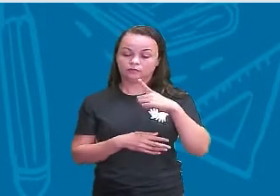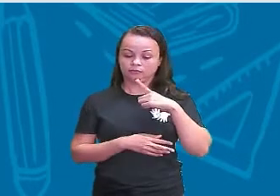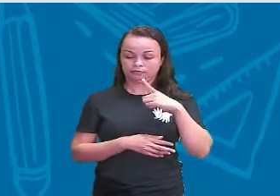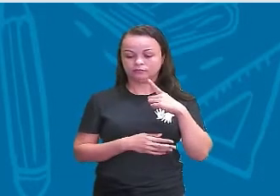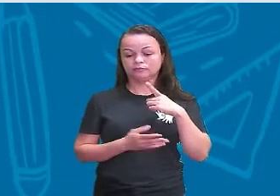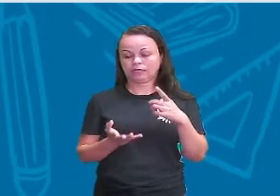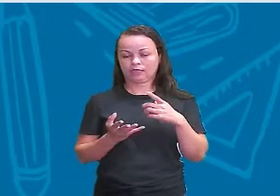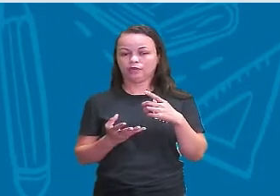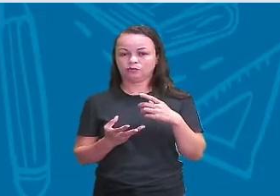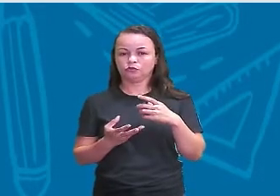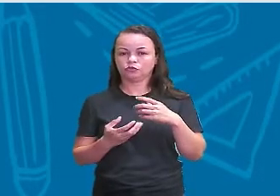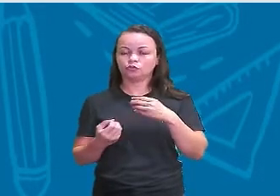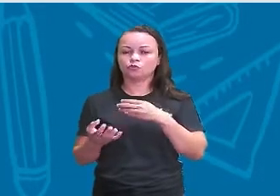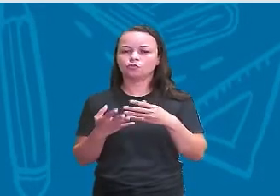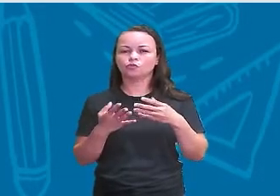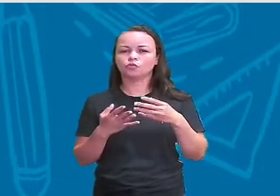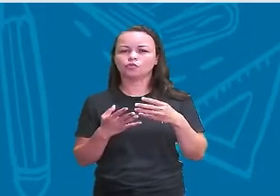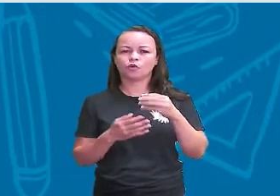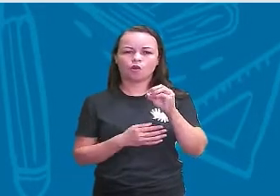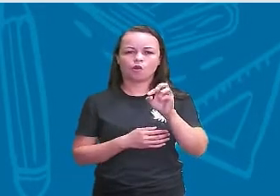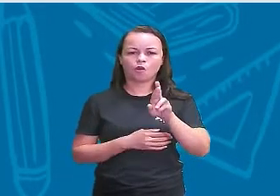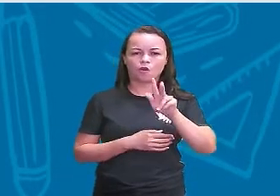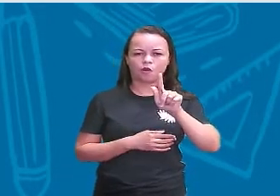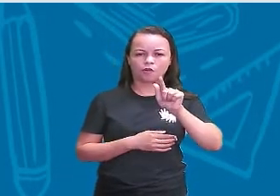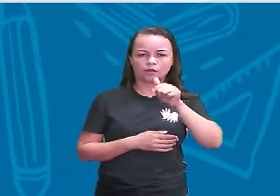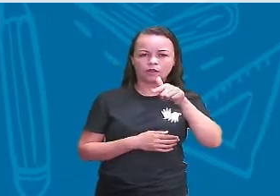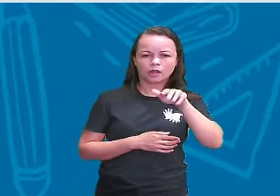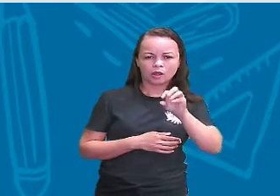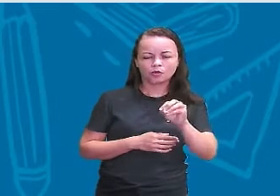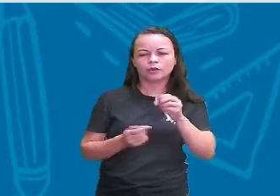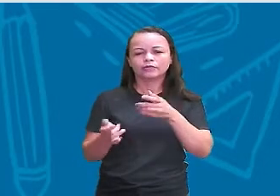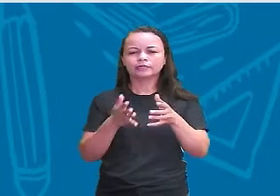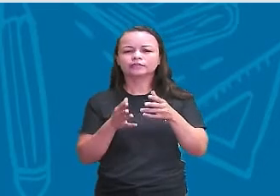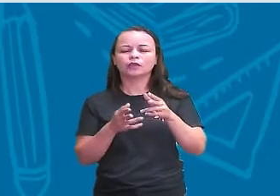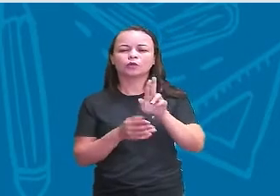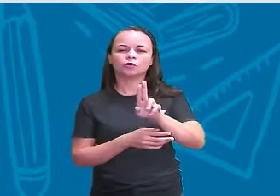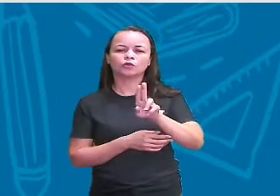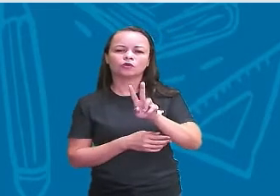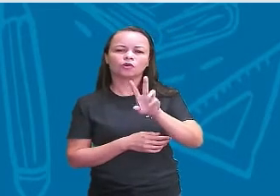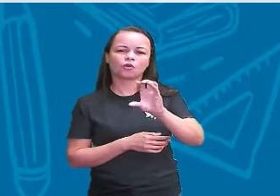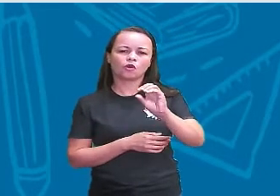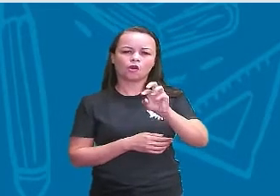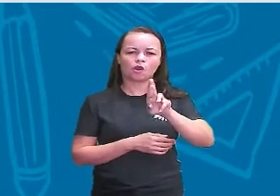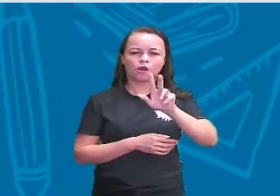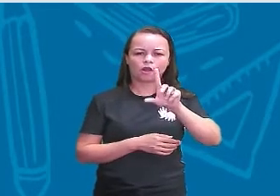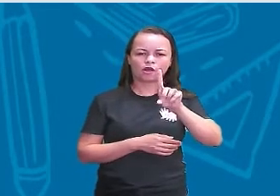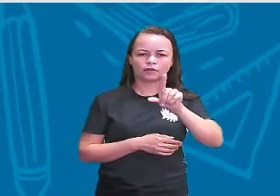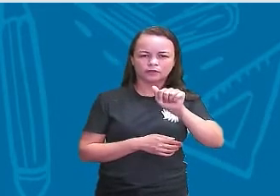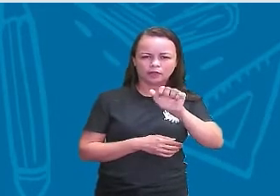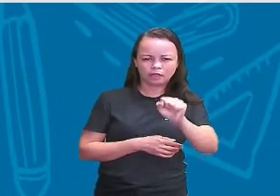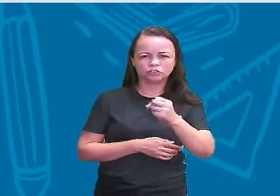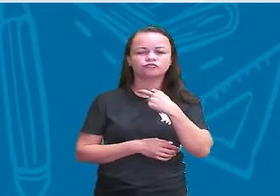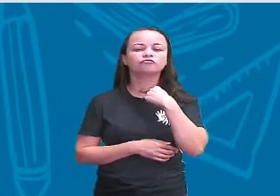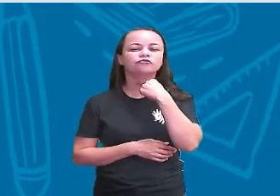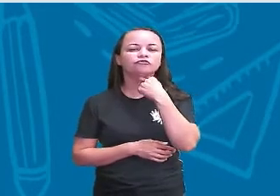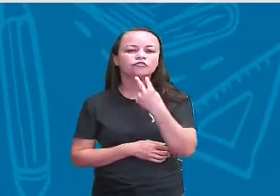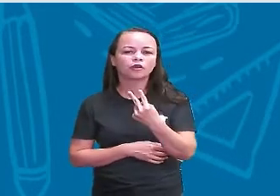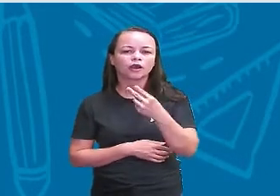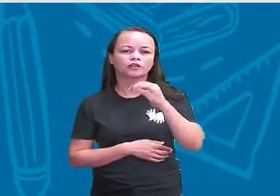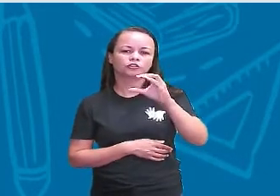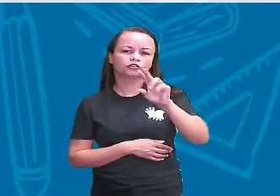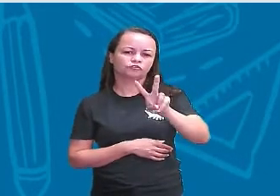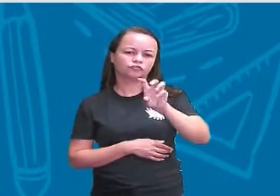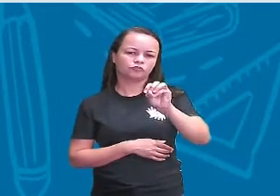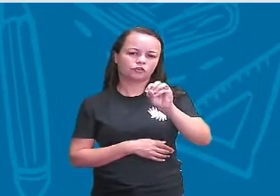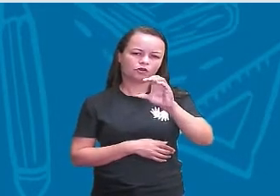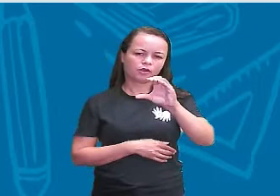um órgão chamado cordas vocais. E através das nossas cordas vocais, a